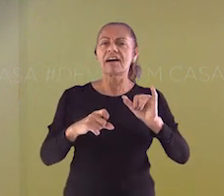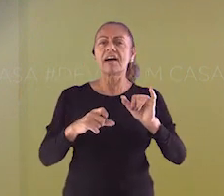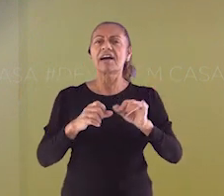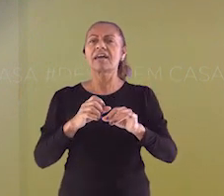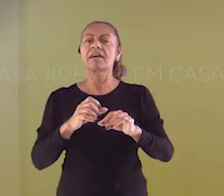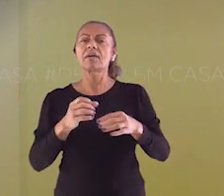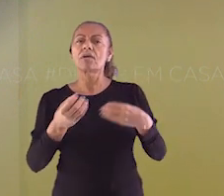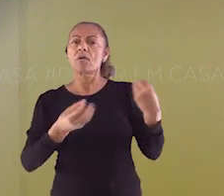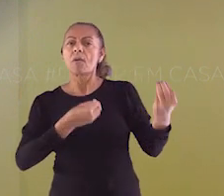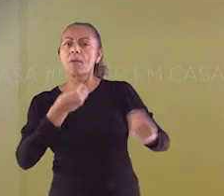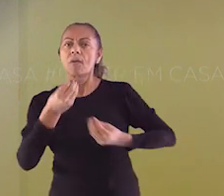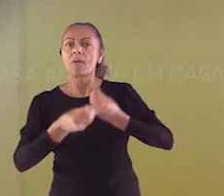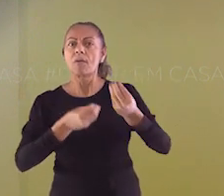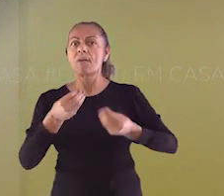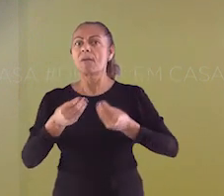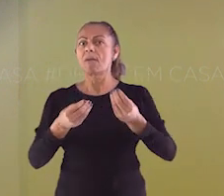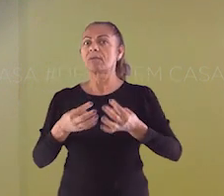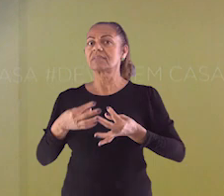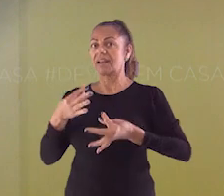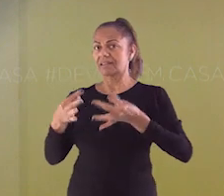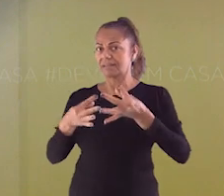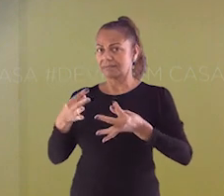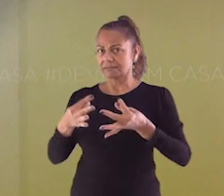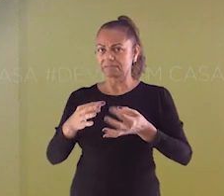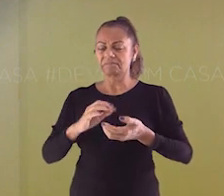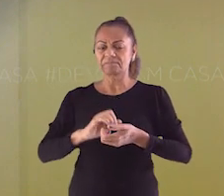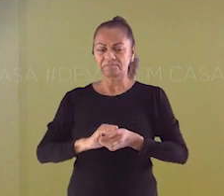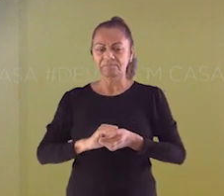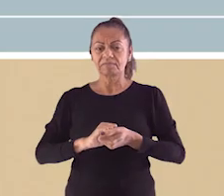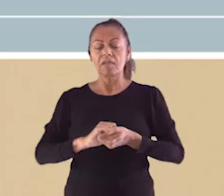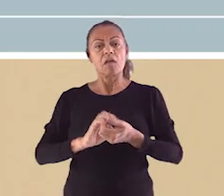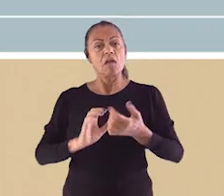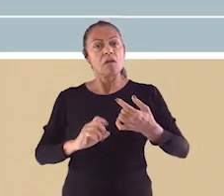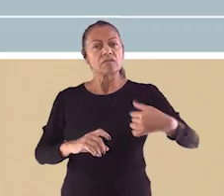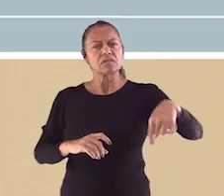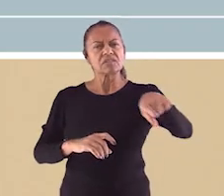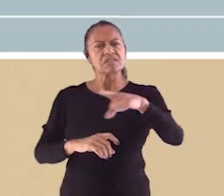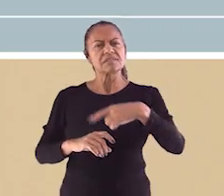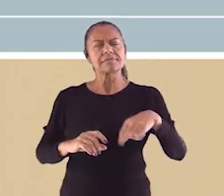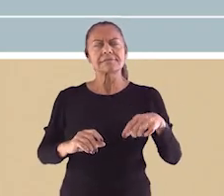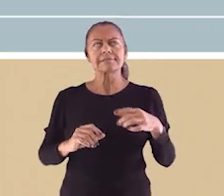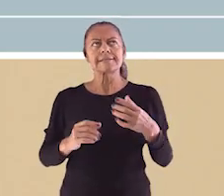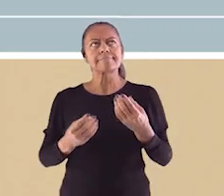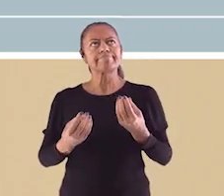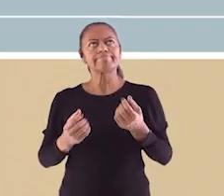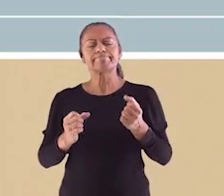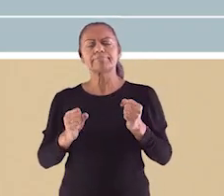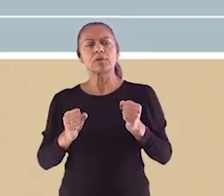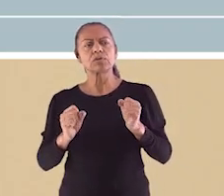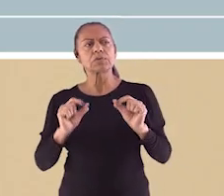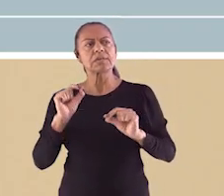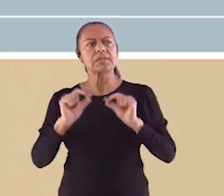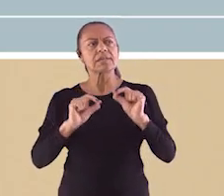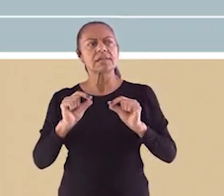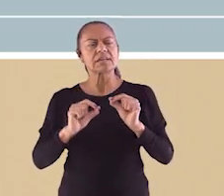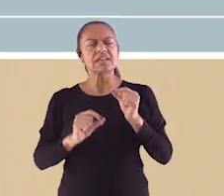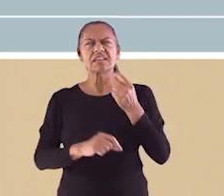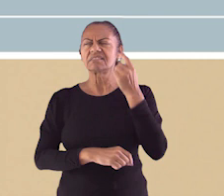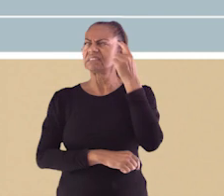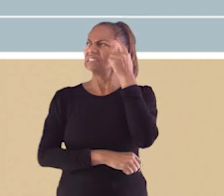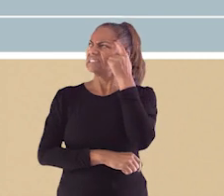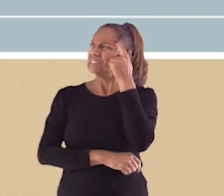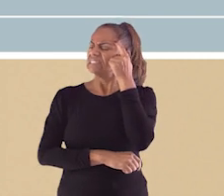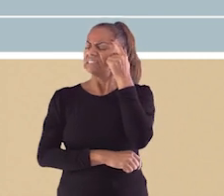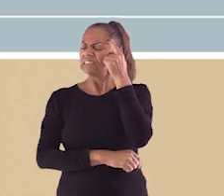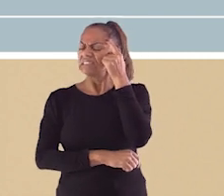novos procedimentos caso haja necessidade. Você deve estar se perguntando, mas que doenças